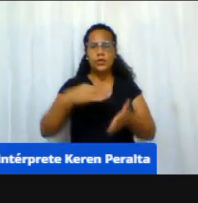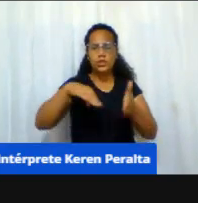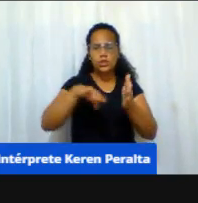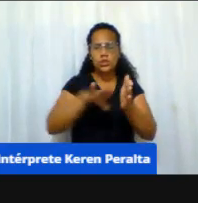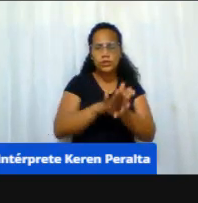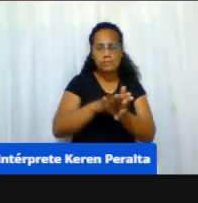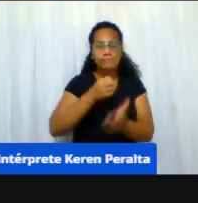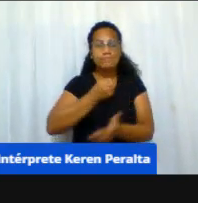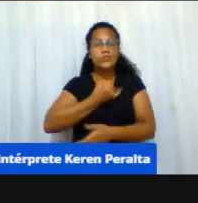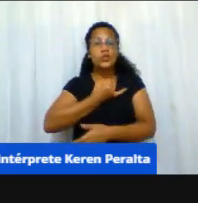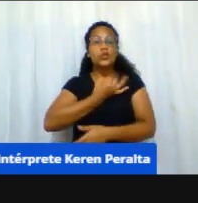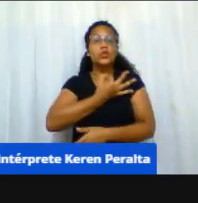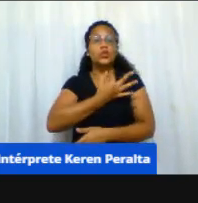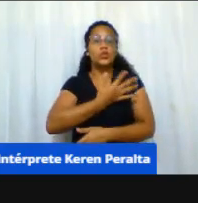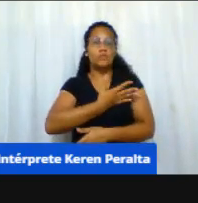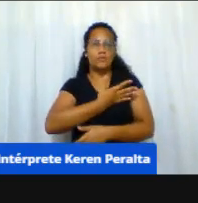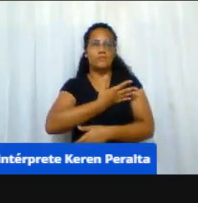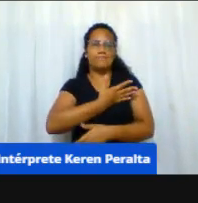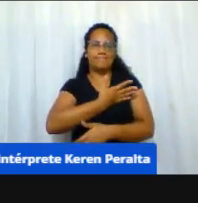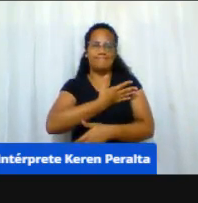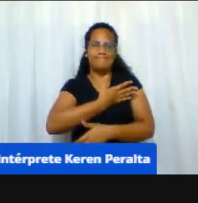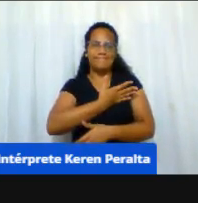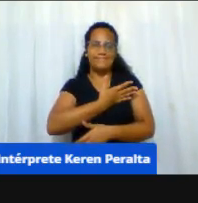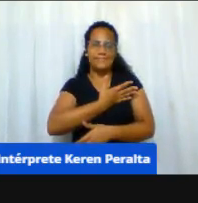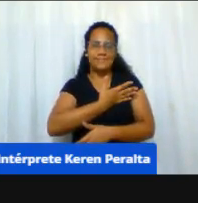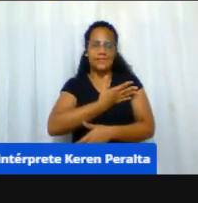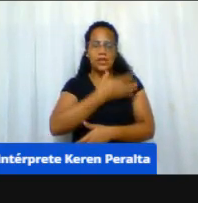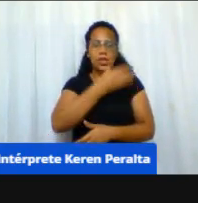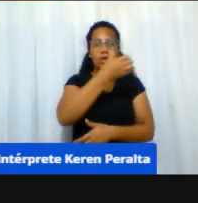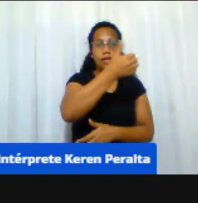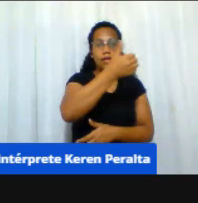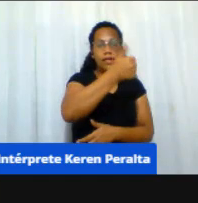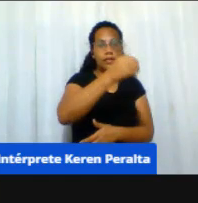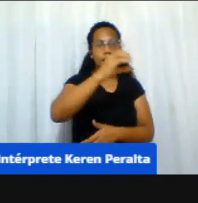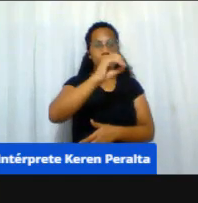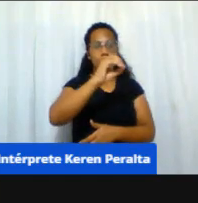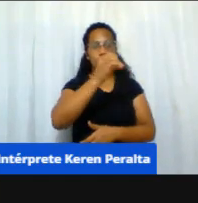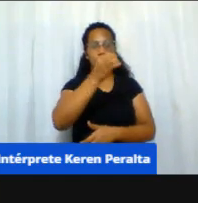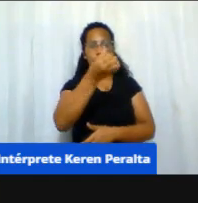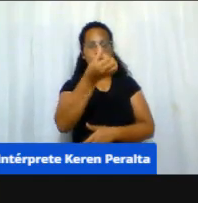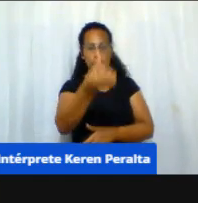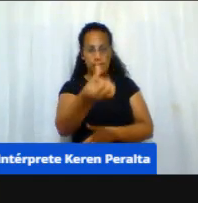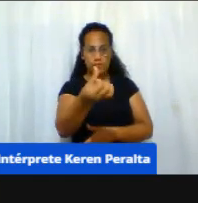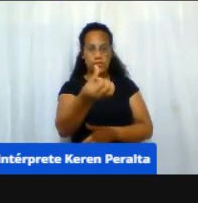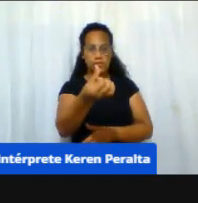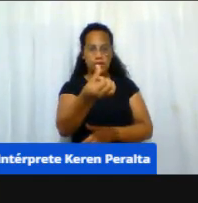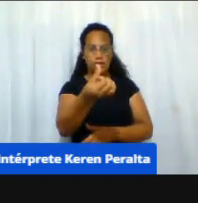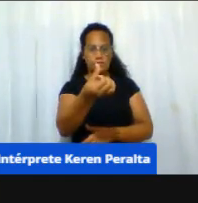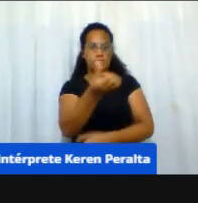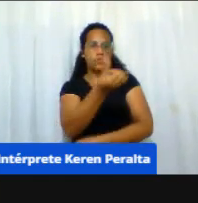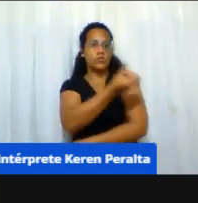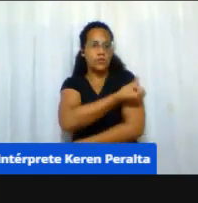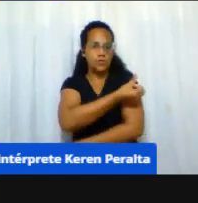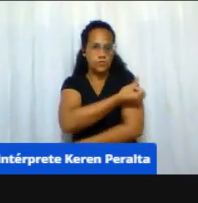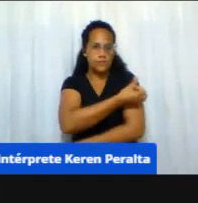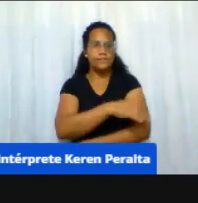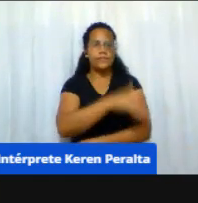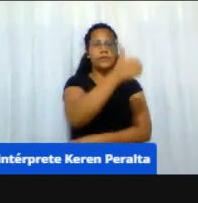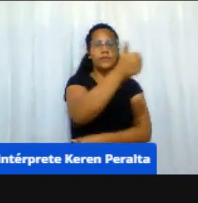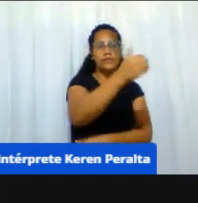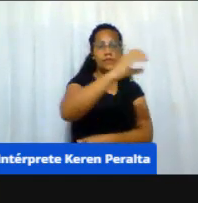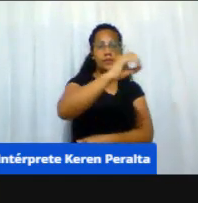de habilidades. 106 para o sexto ano, 108 para o